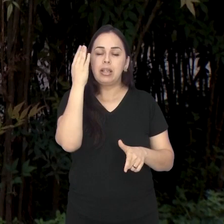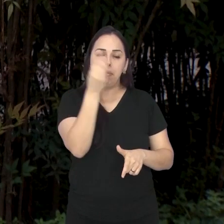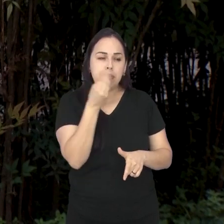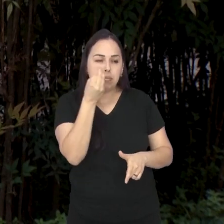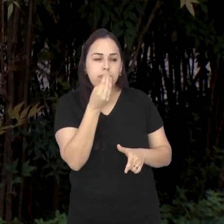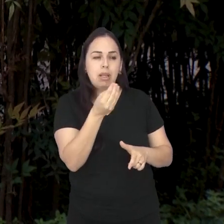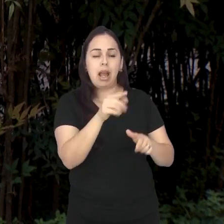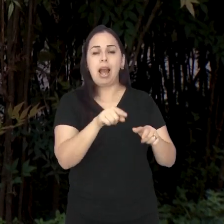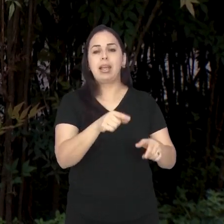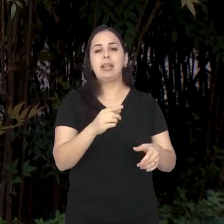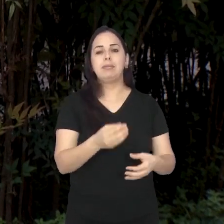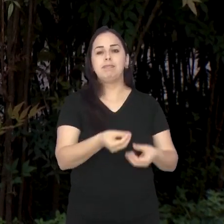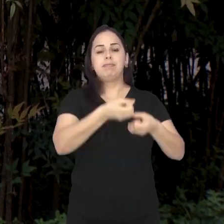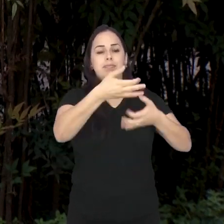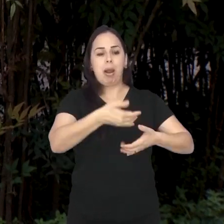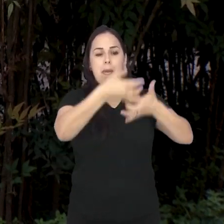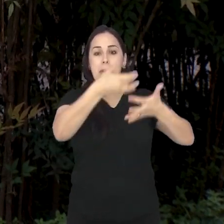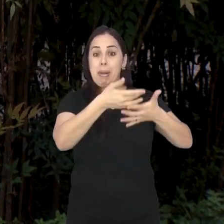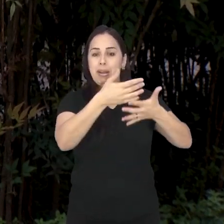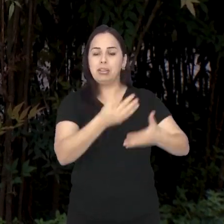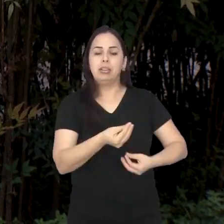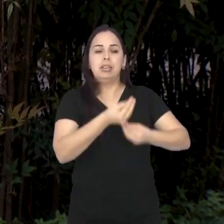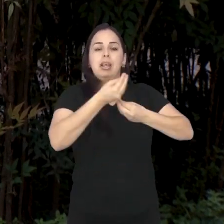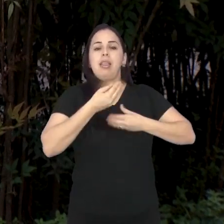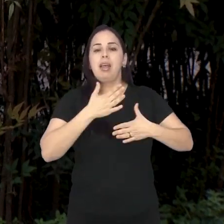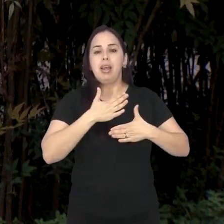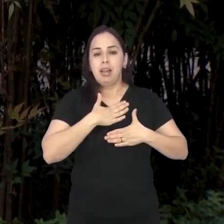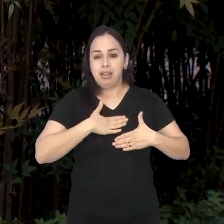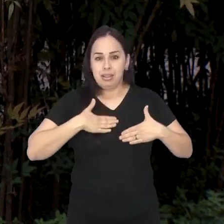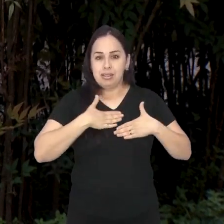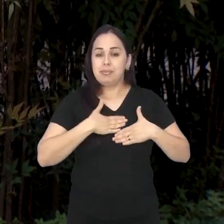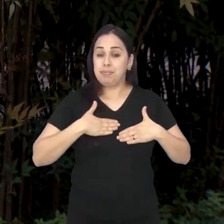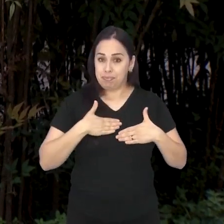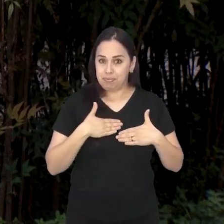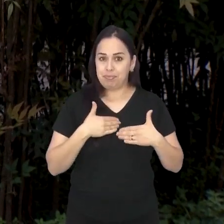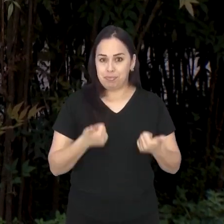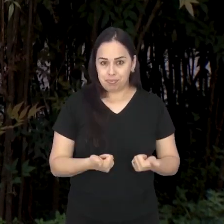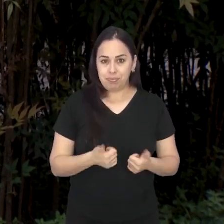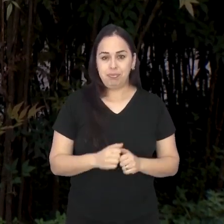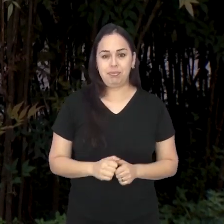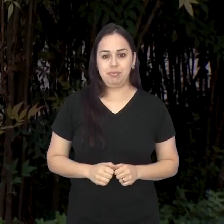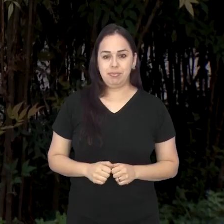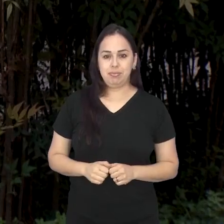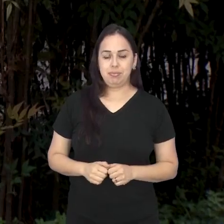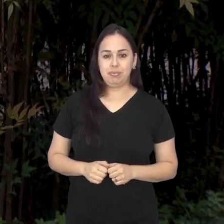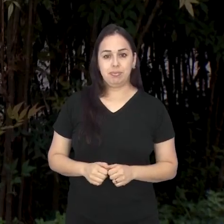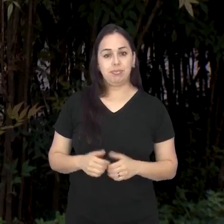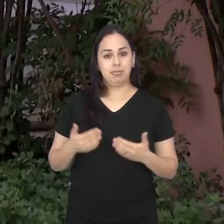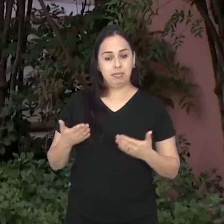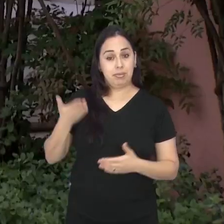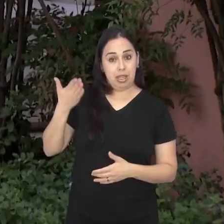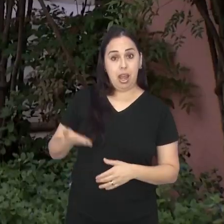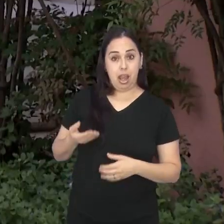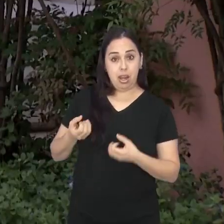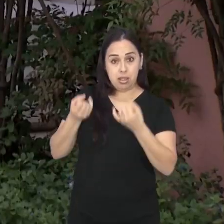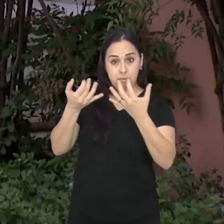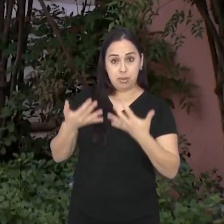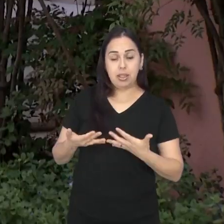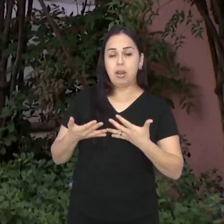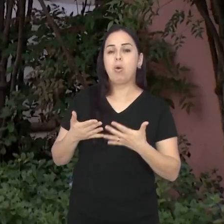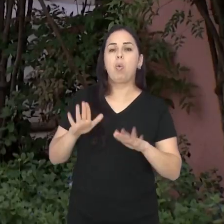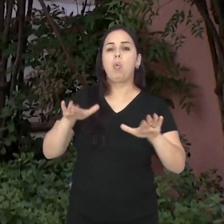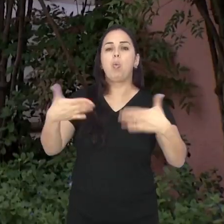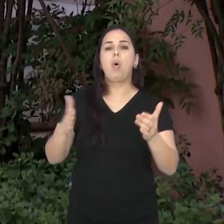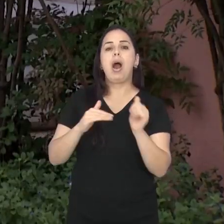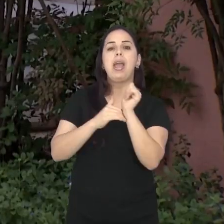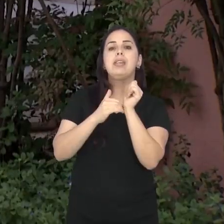Então isso vai tranquilizá-lo ou vai talvez trazer pontos de atenção que ele deva perceber durante a viagem. E a especialista